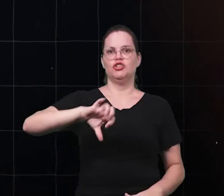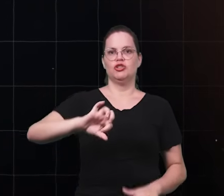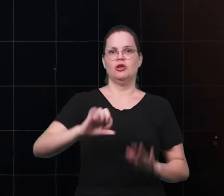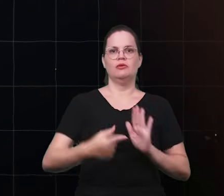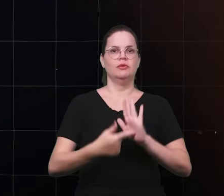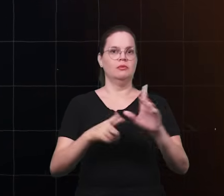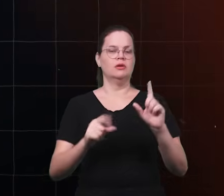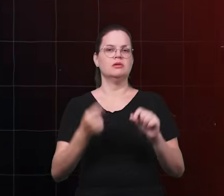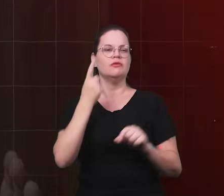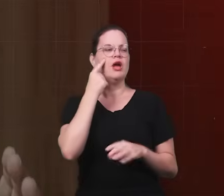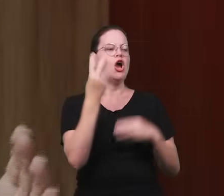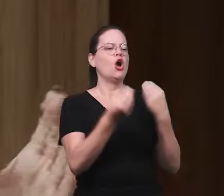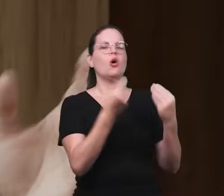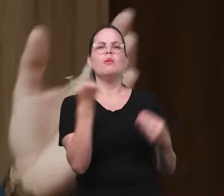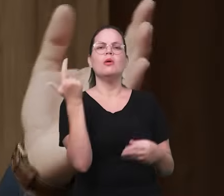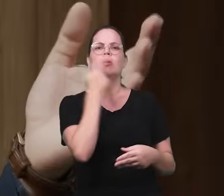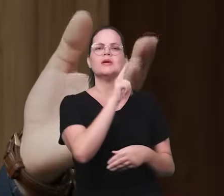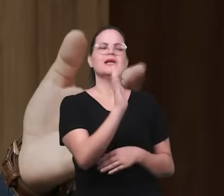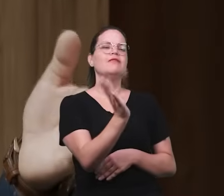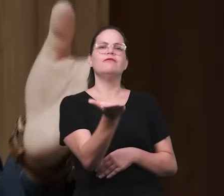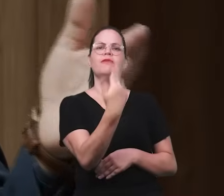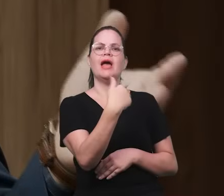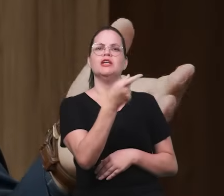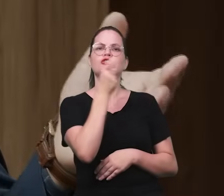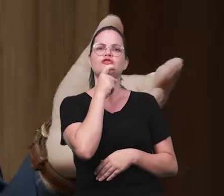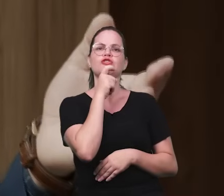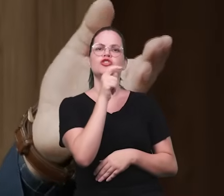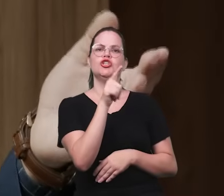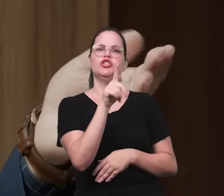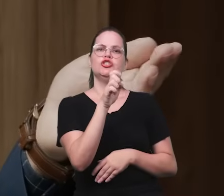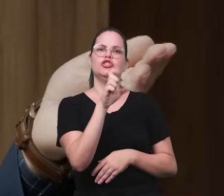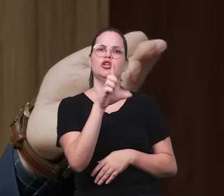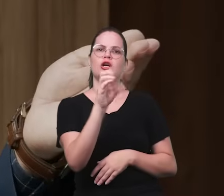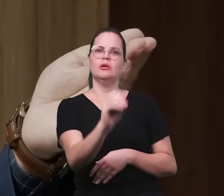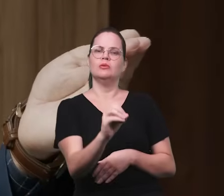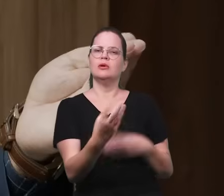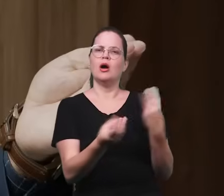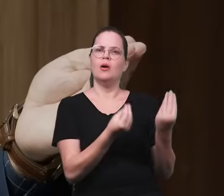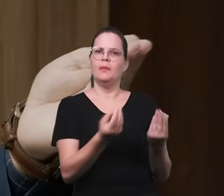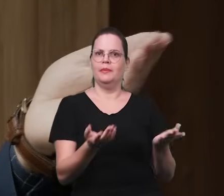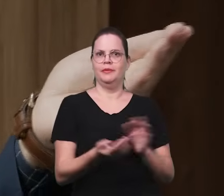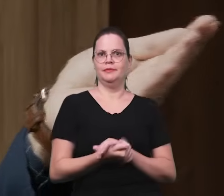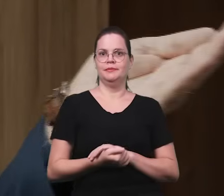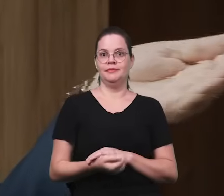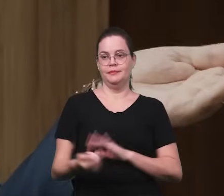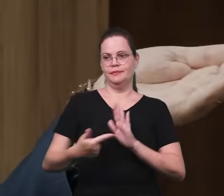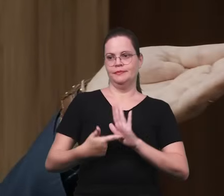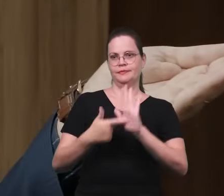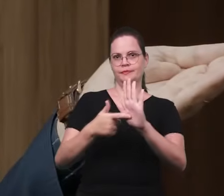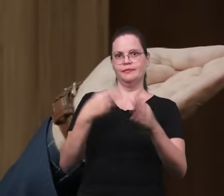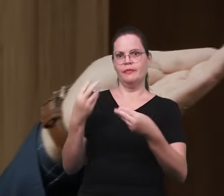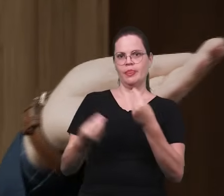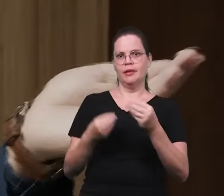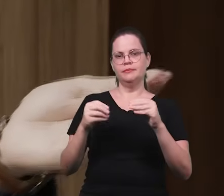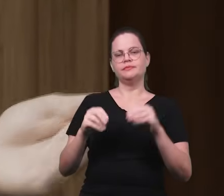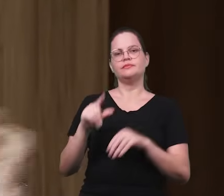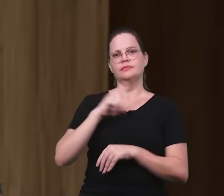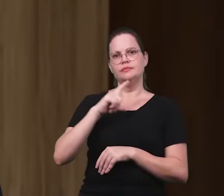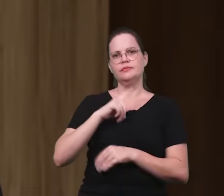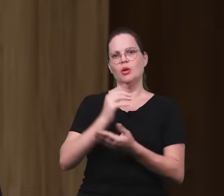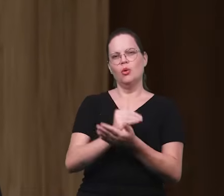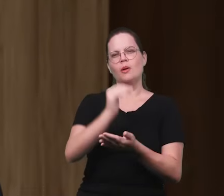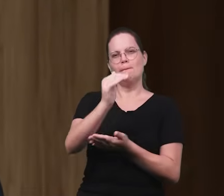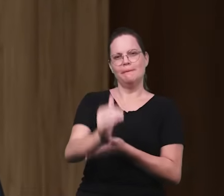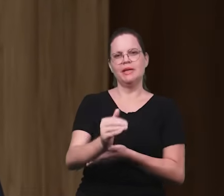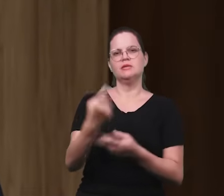bem explicado aqui esse princípio de geração de gelo, que tem uma base importante na